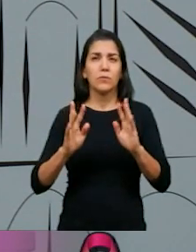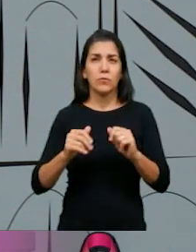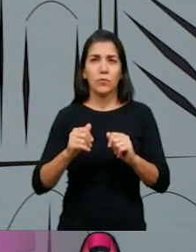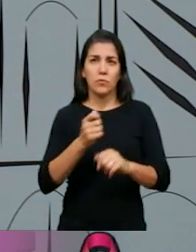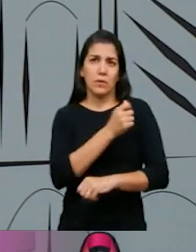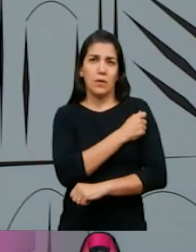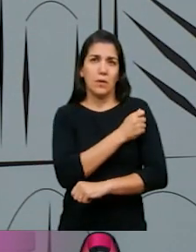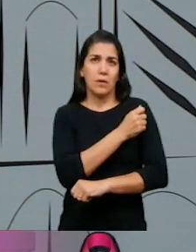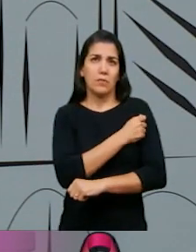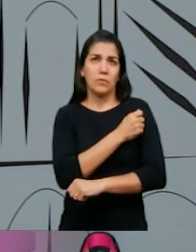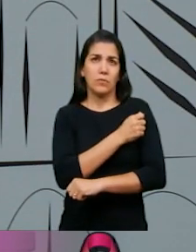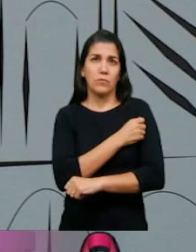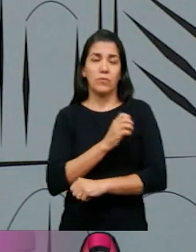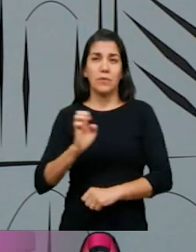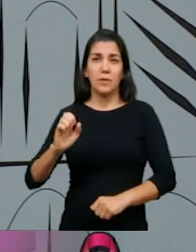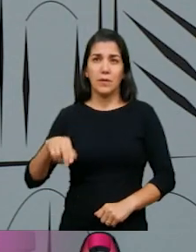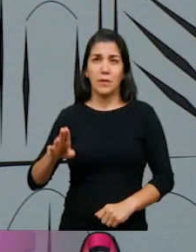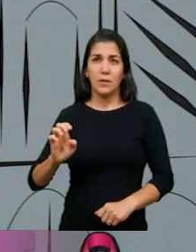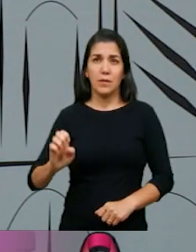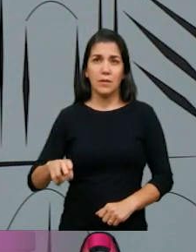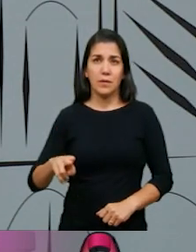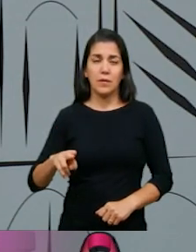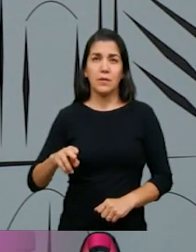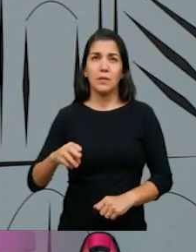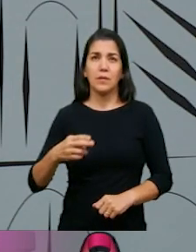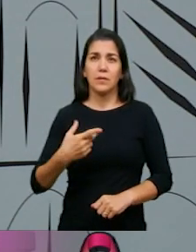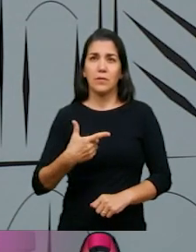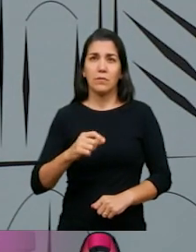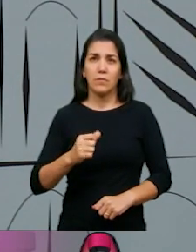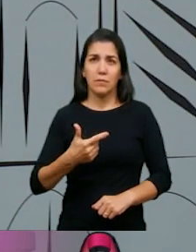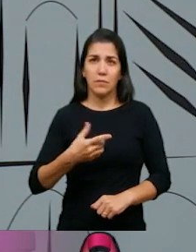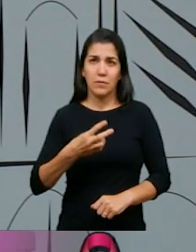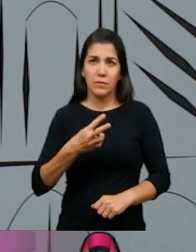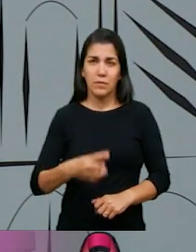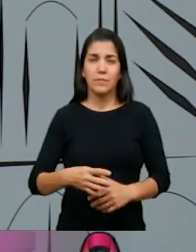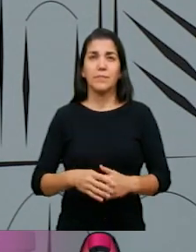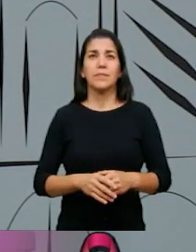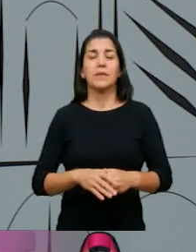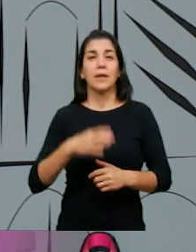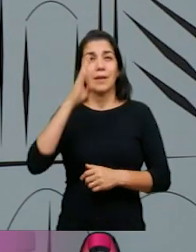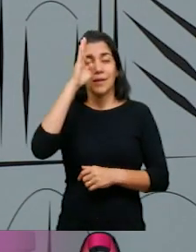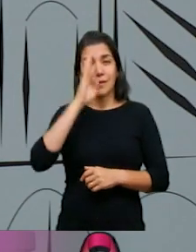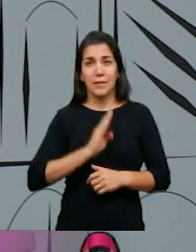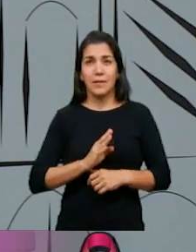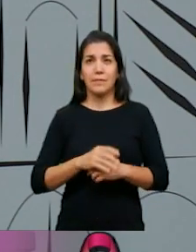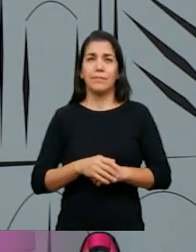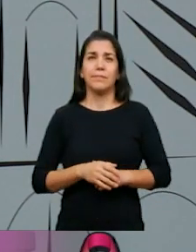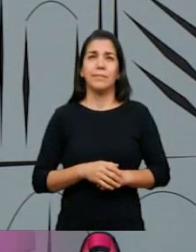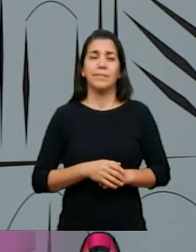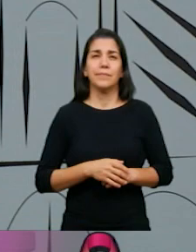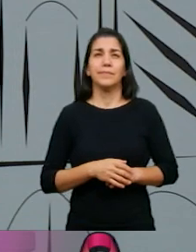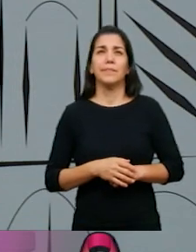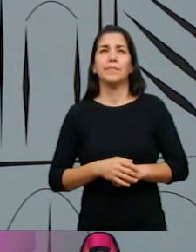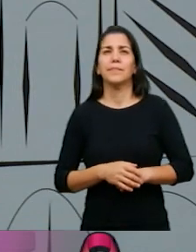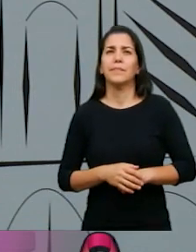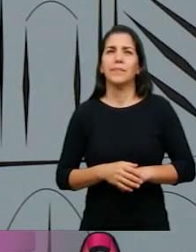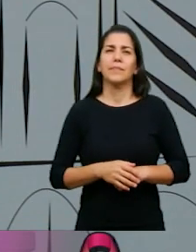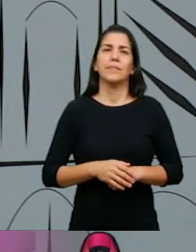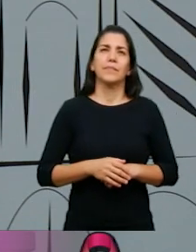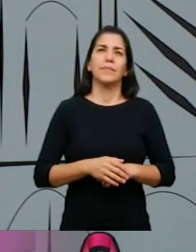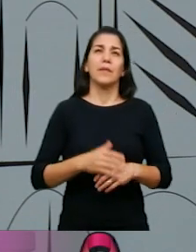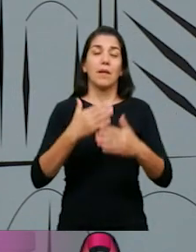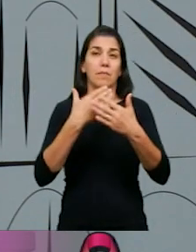de 2023. A gratuidade do transporte para as pessoas que vão, nos próximos domingos,